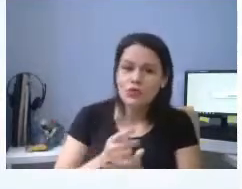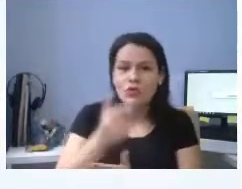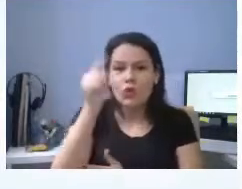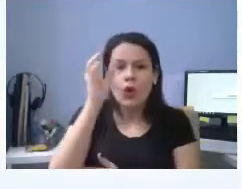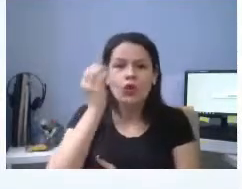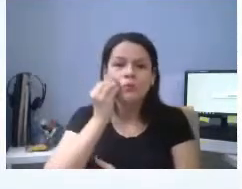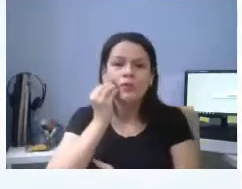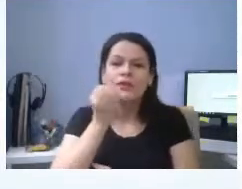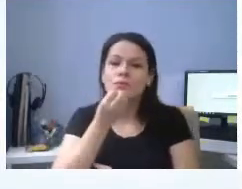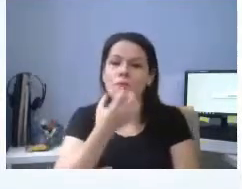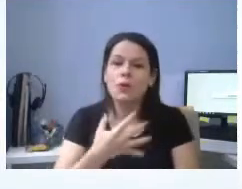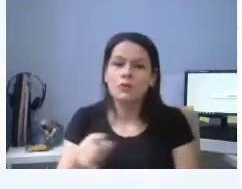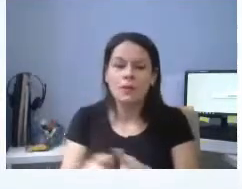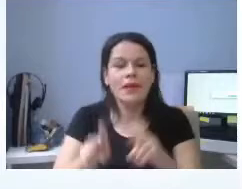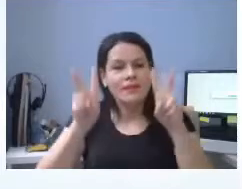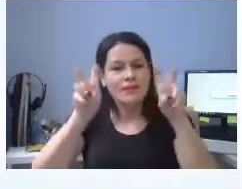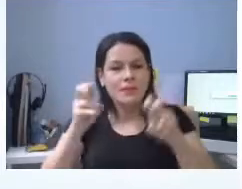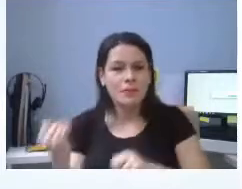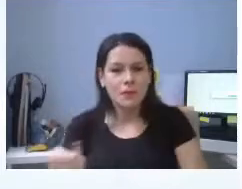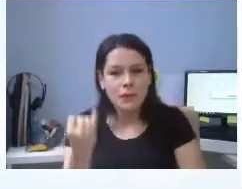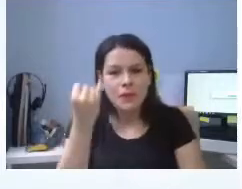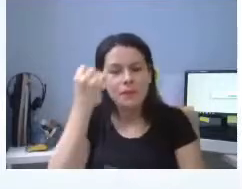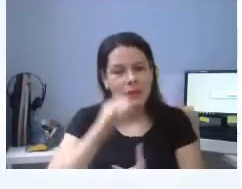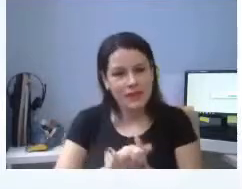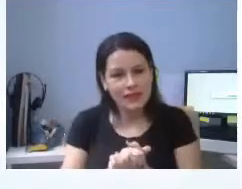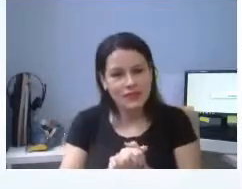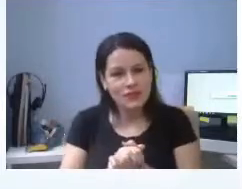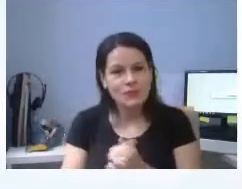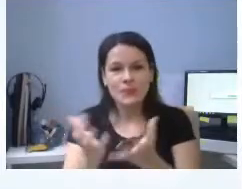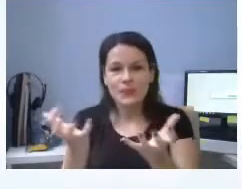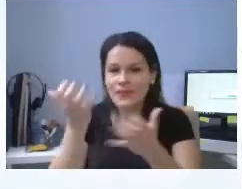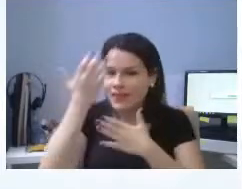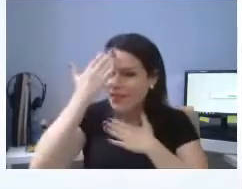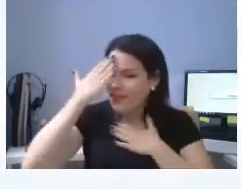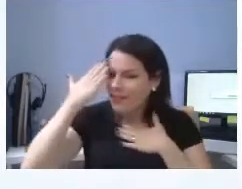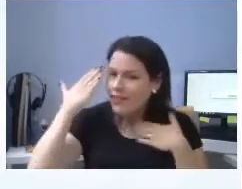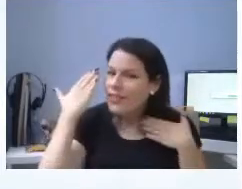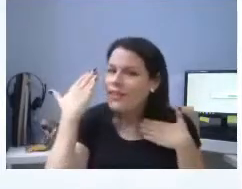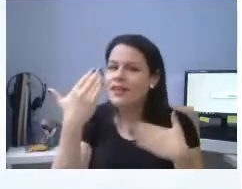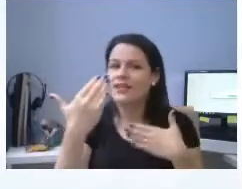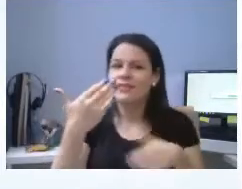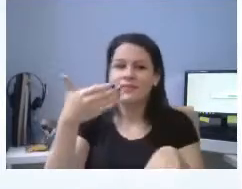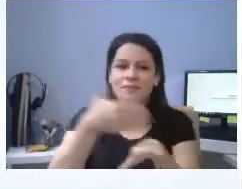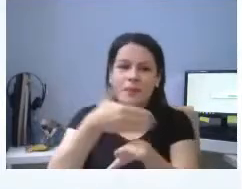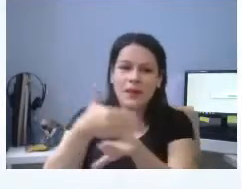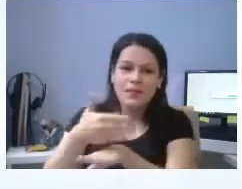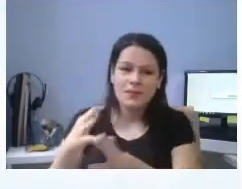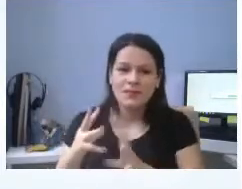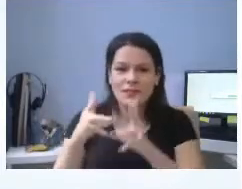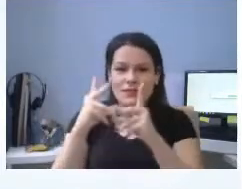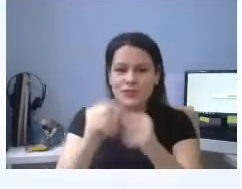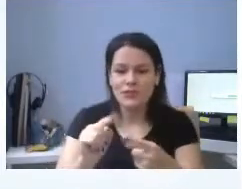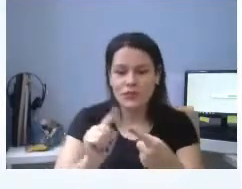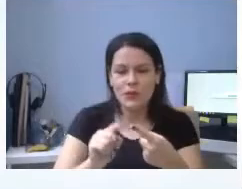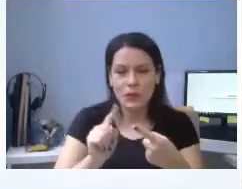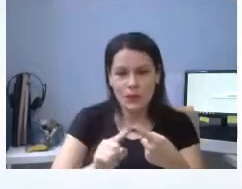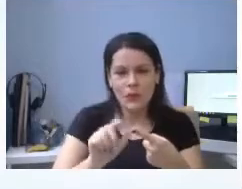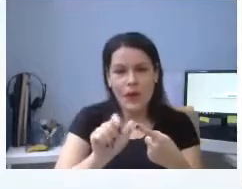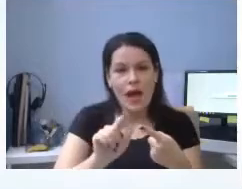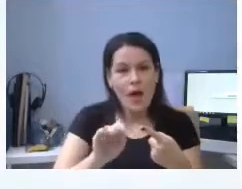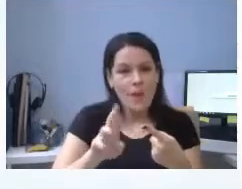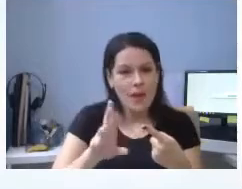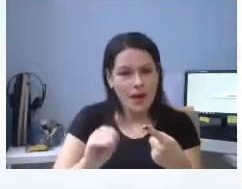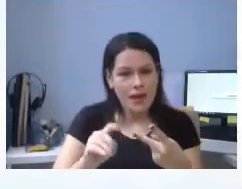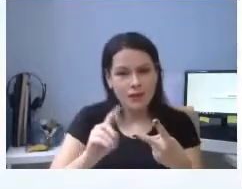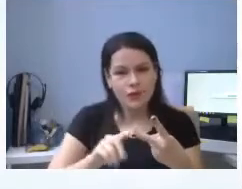momento, né, com esse tema e com outros. Eu quero aqui agradecer a presença do doutor Alberto Emiliano, do